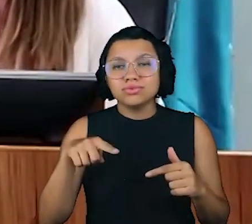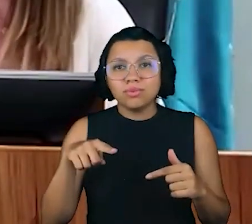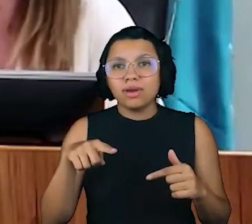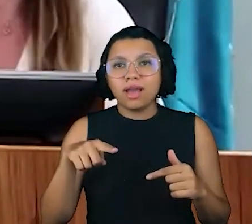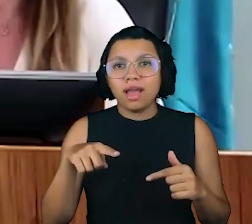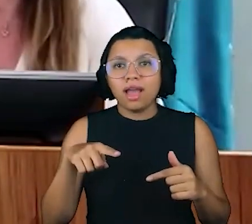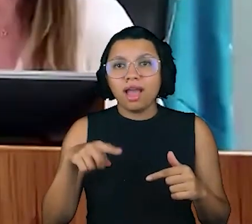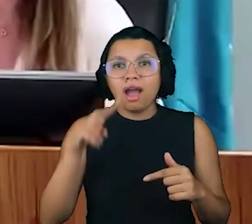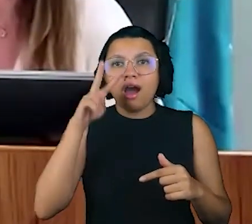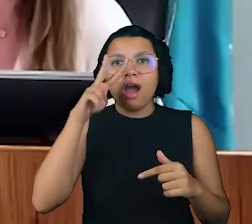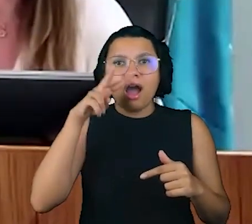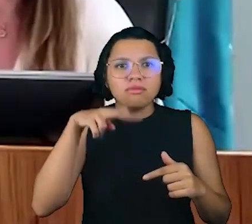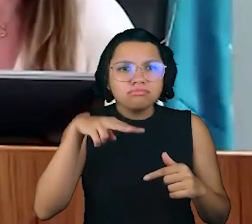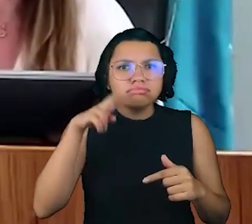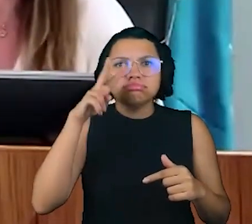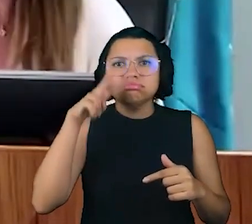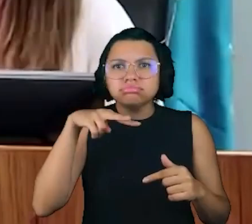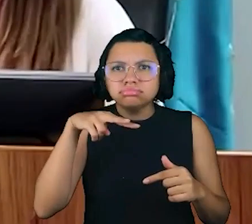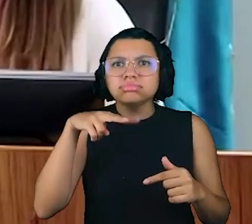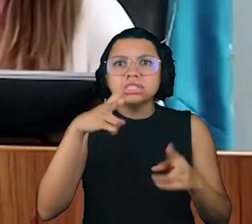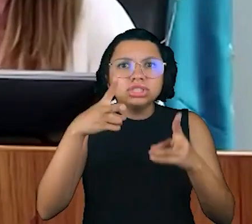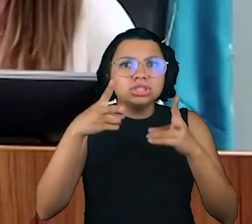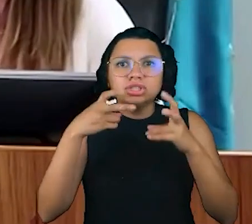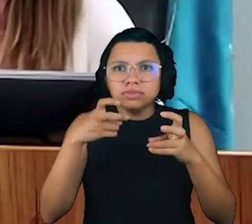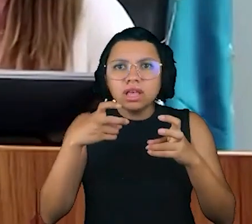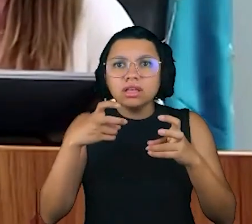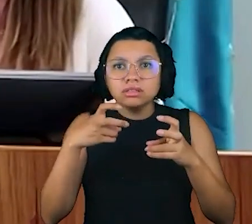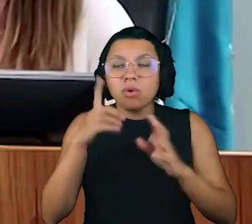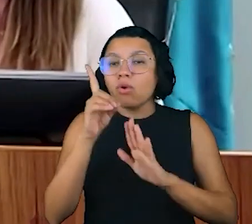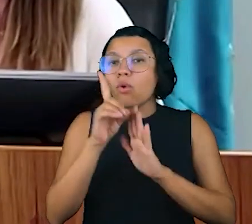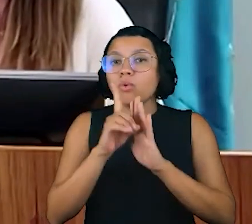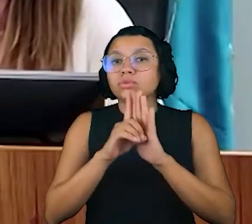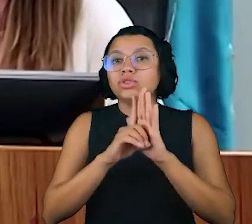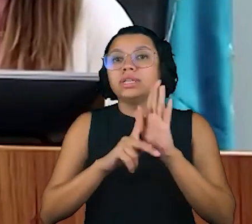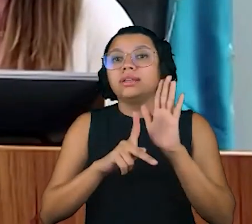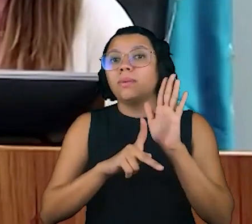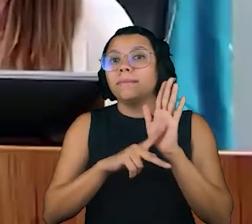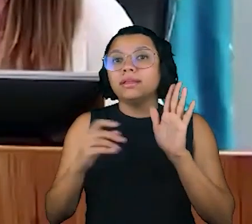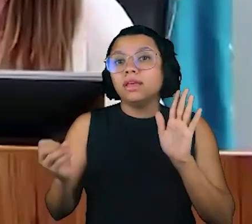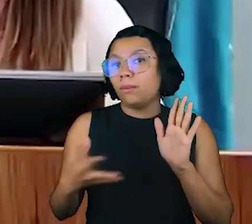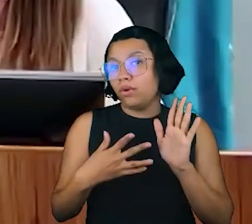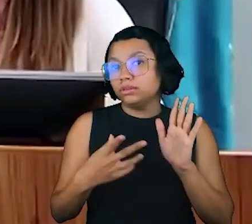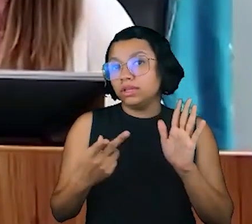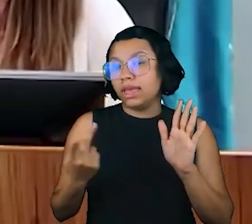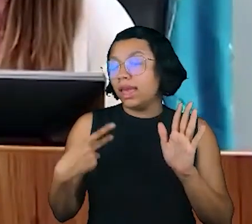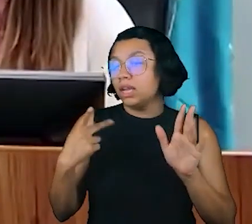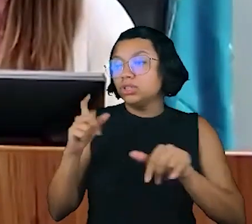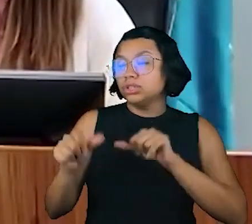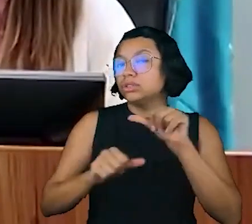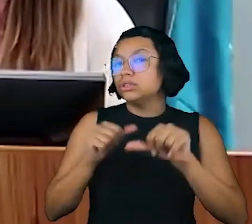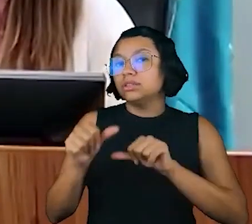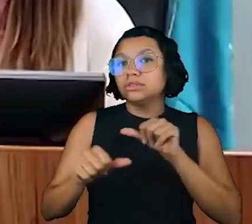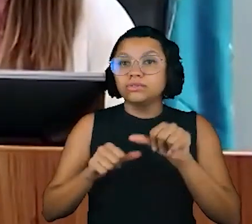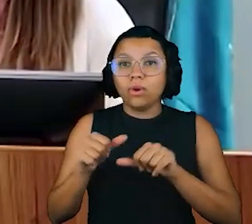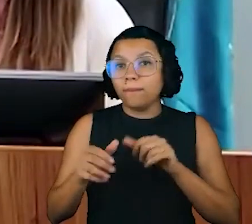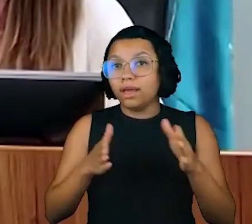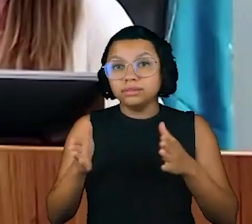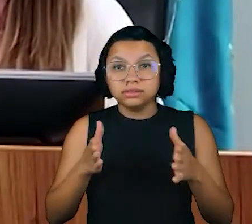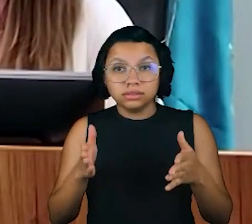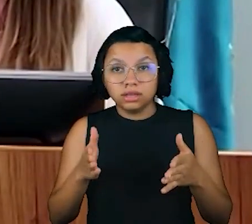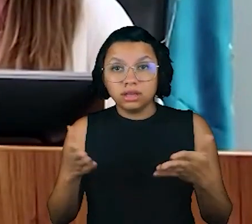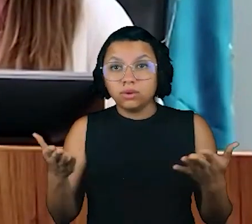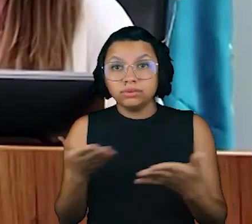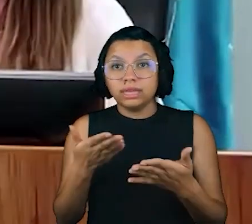penal moderno. Nós estamos em processo de transformação nessa